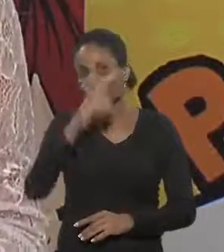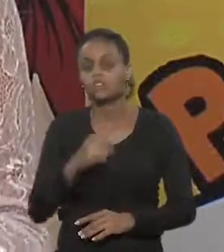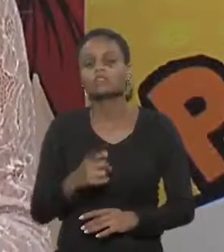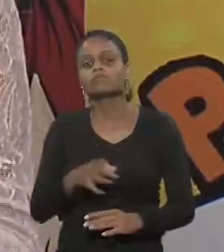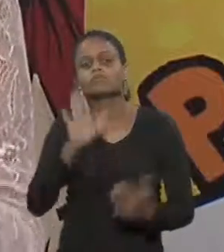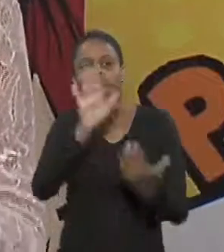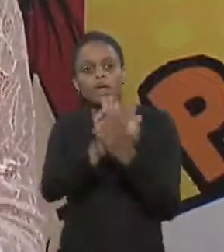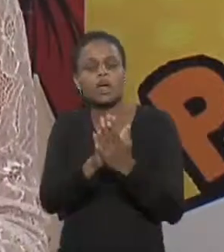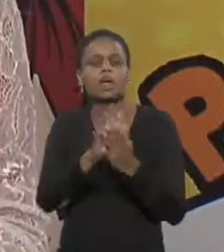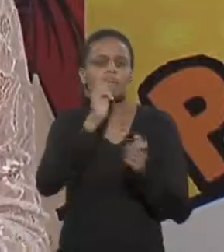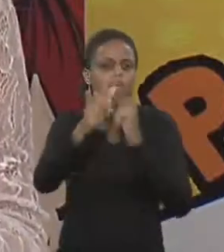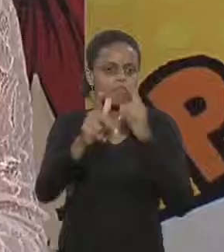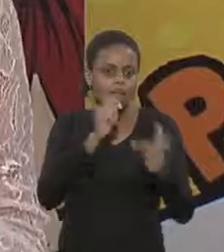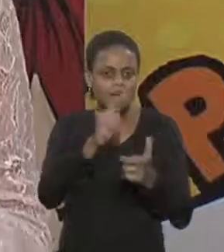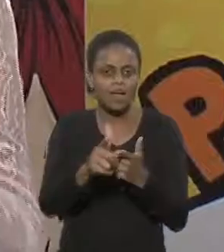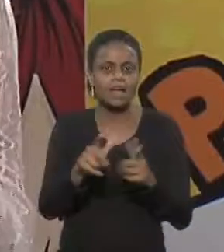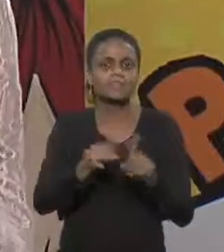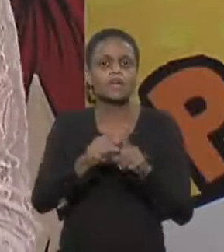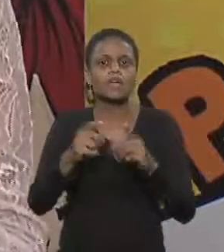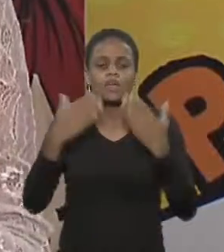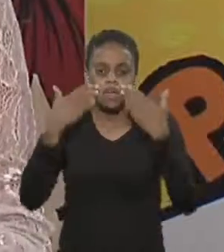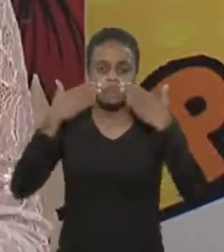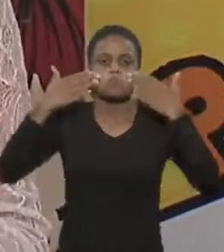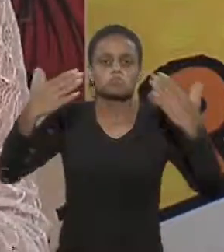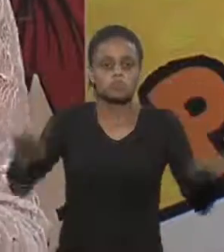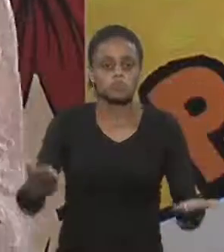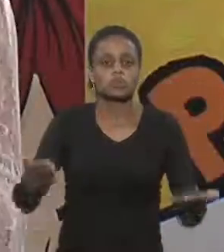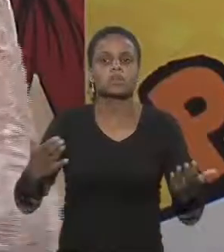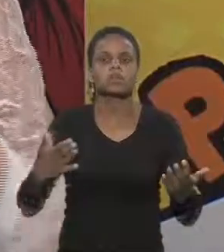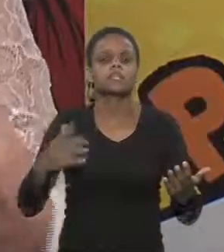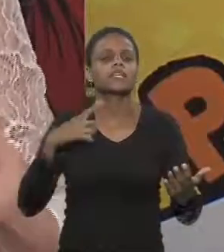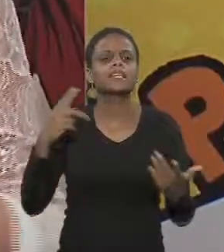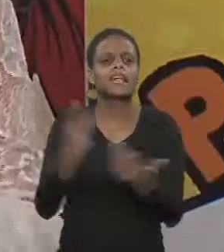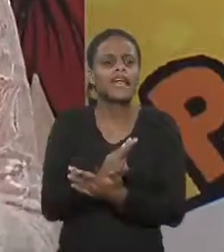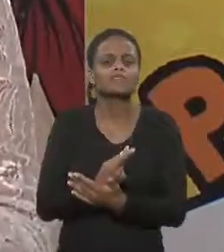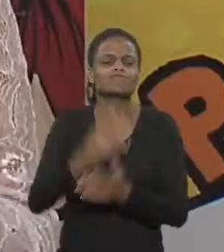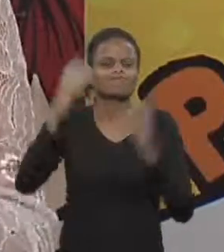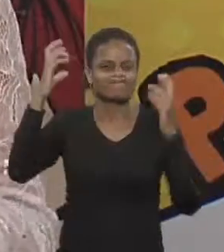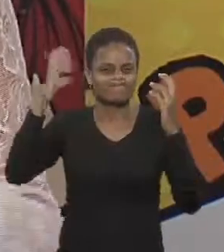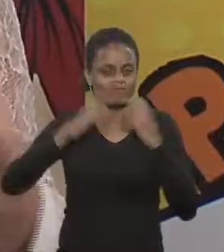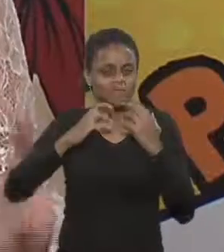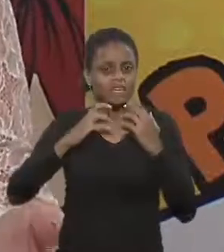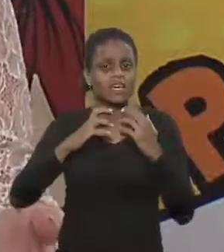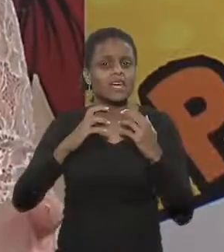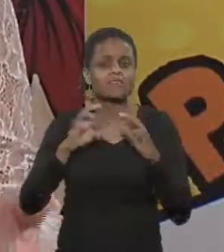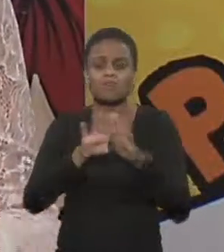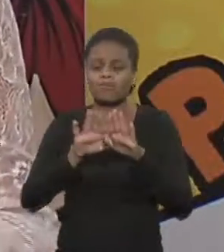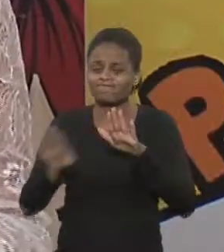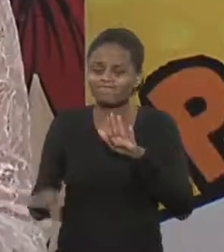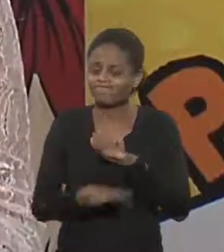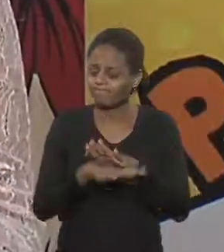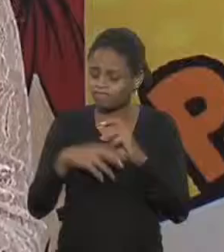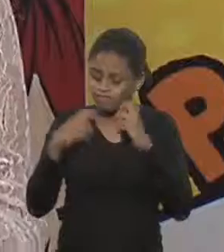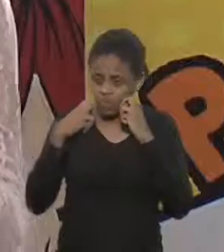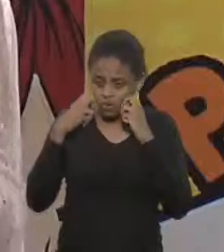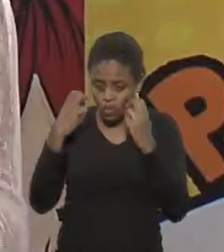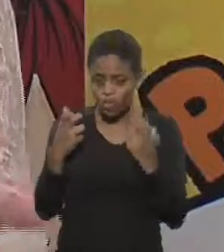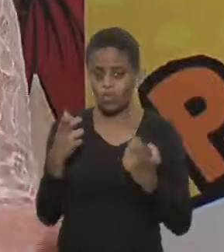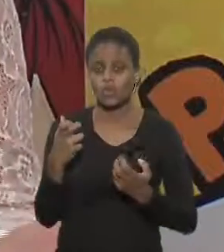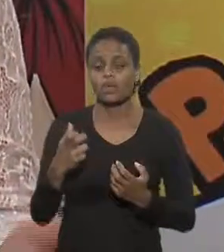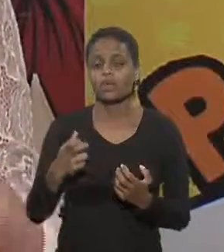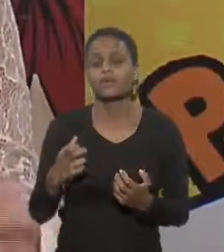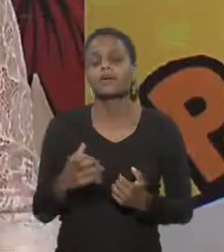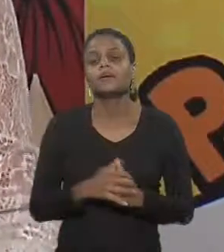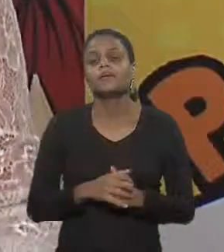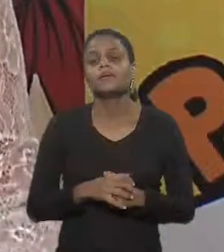vezes já têm dificuldades, né, de fazer essa denúncia, de se expor. Tem casos muito graves,